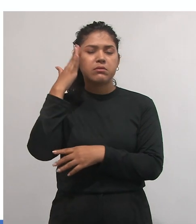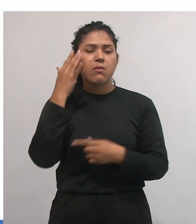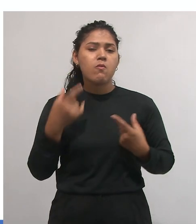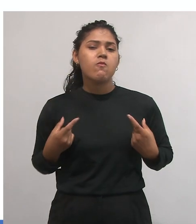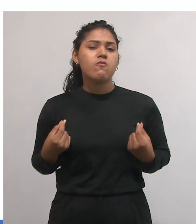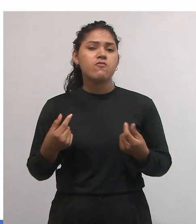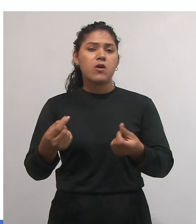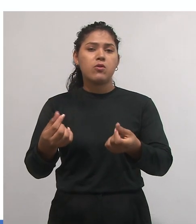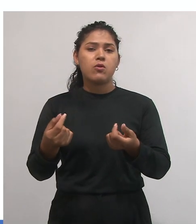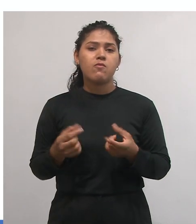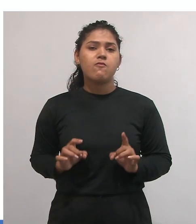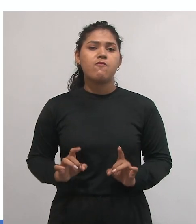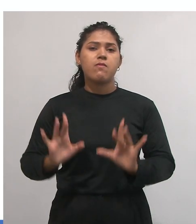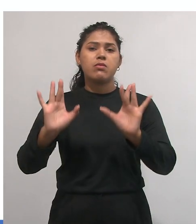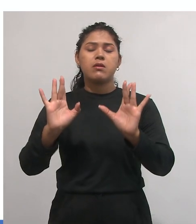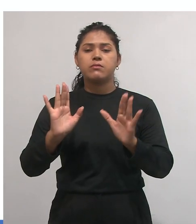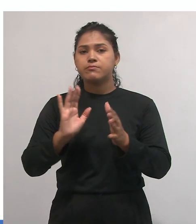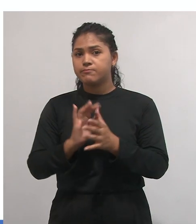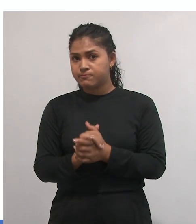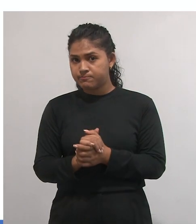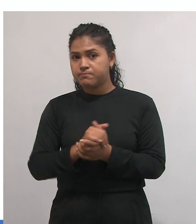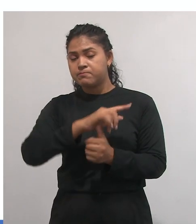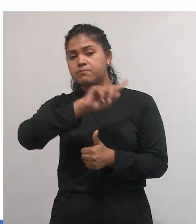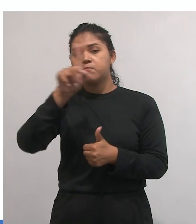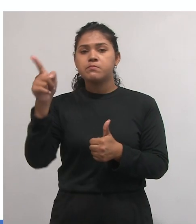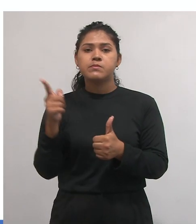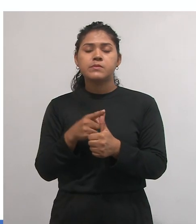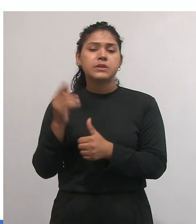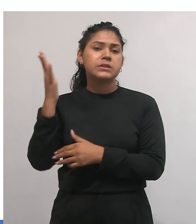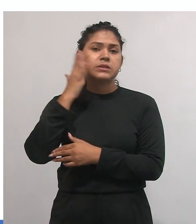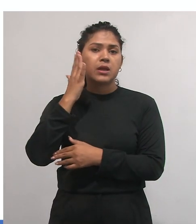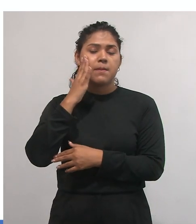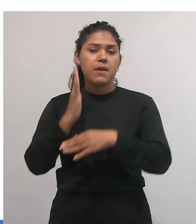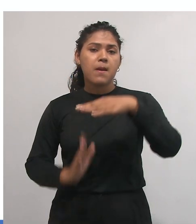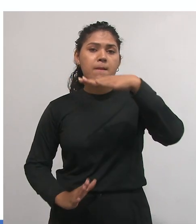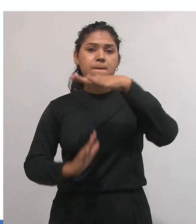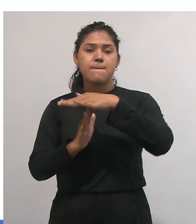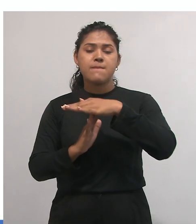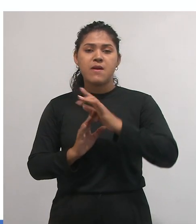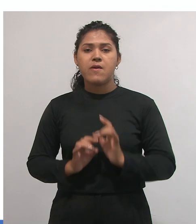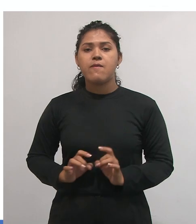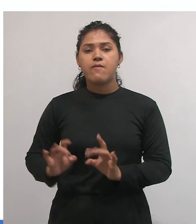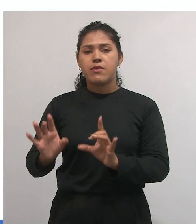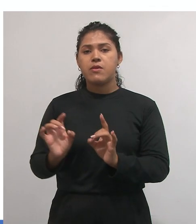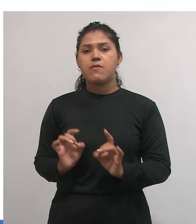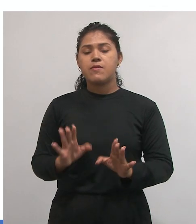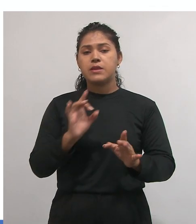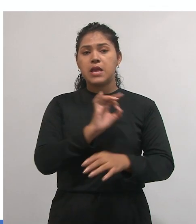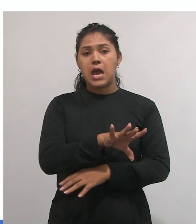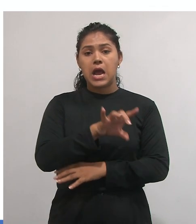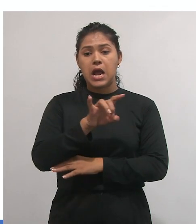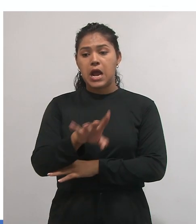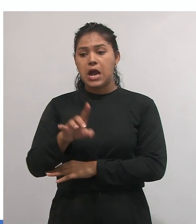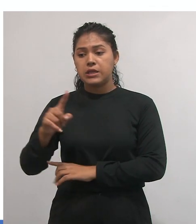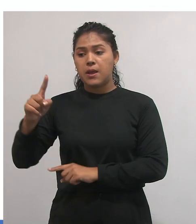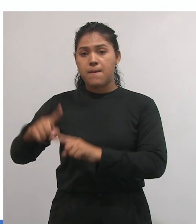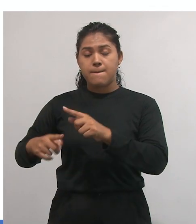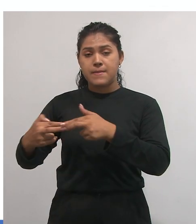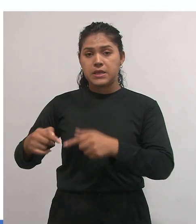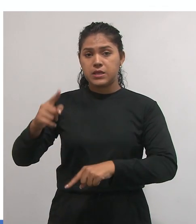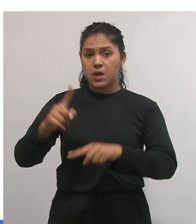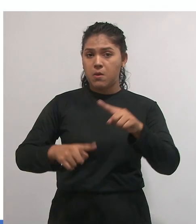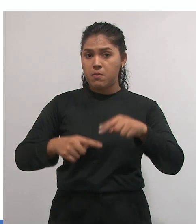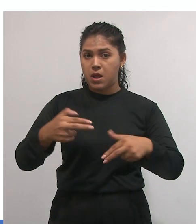de venda? Então, primeiro passo, identificar a capacidade máxima de venda de cada produto. Então, quanto